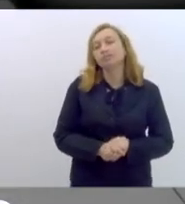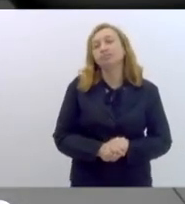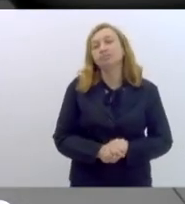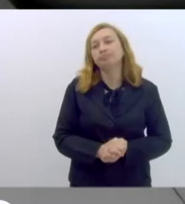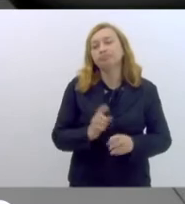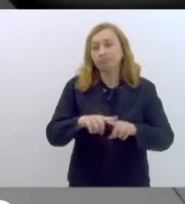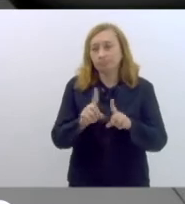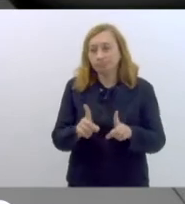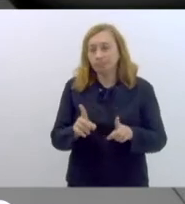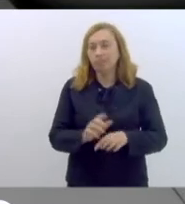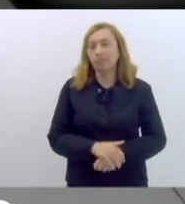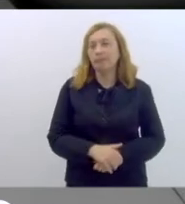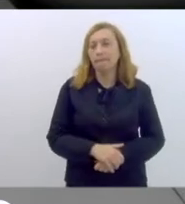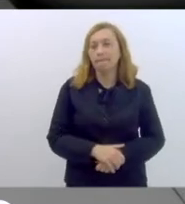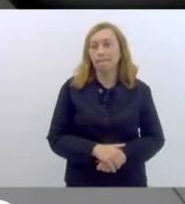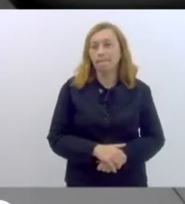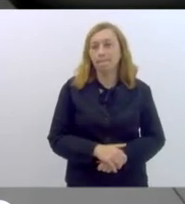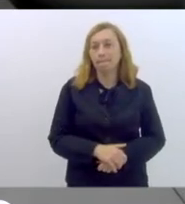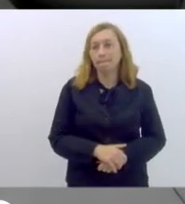que,